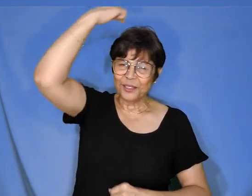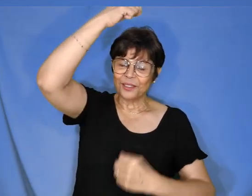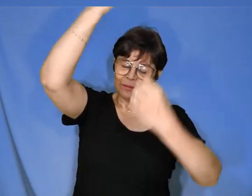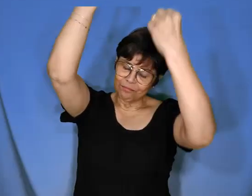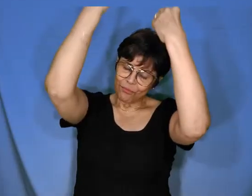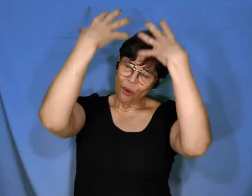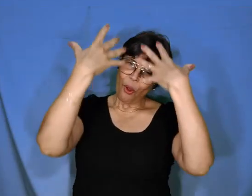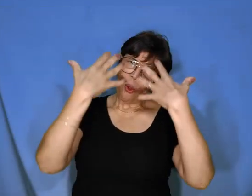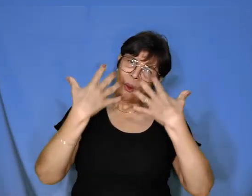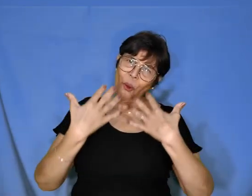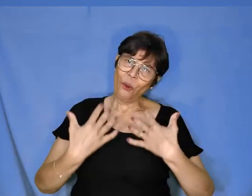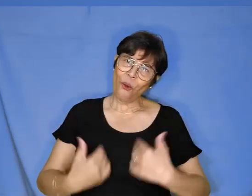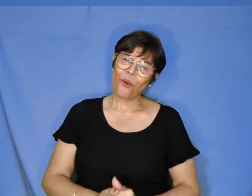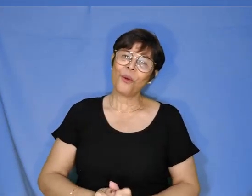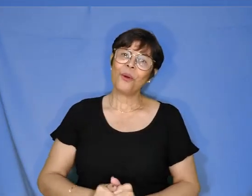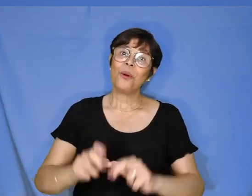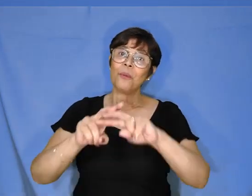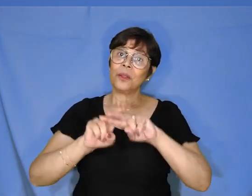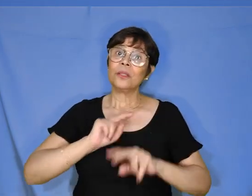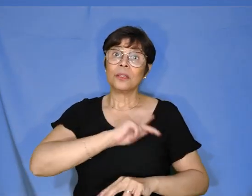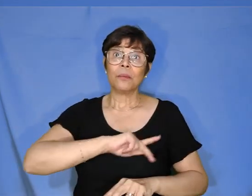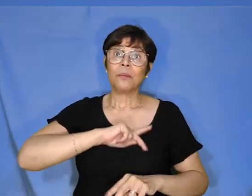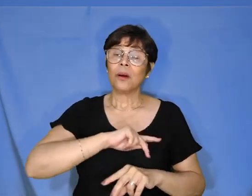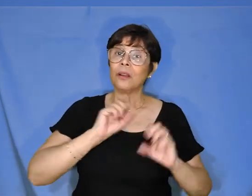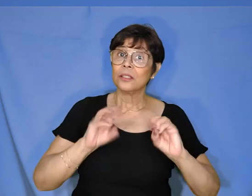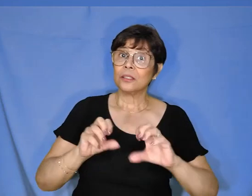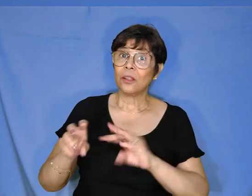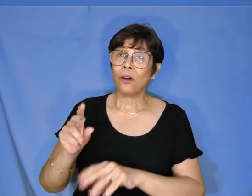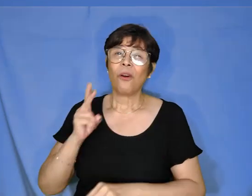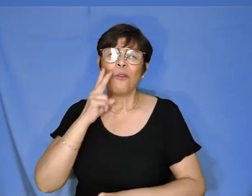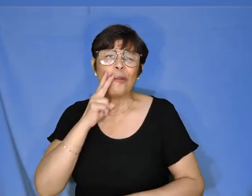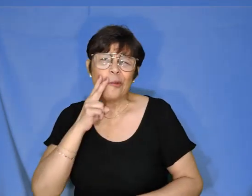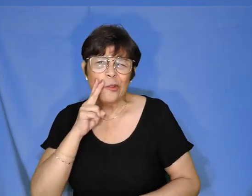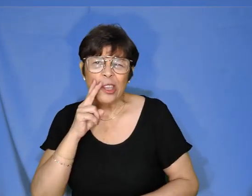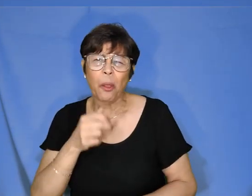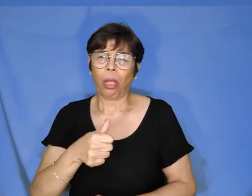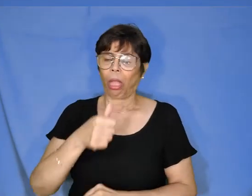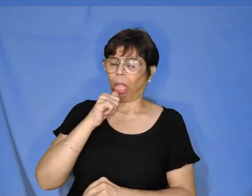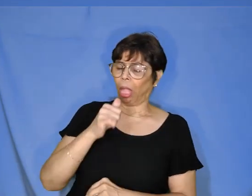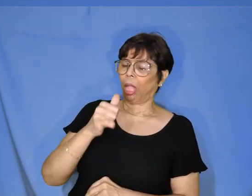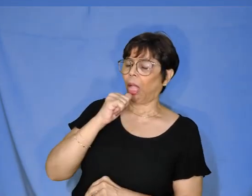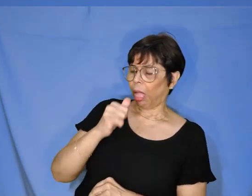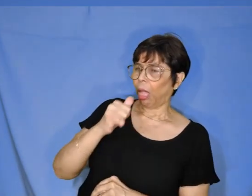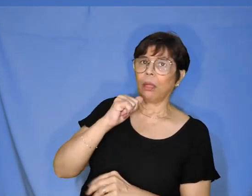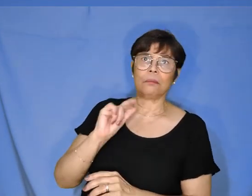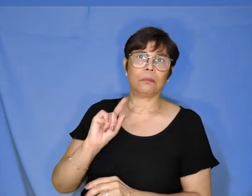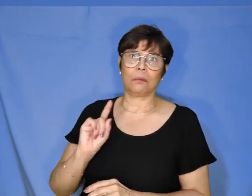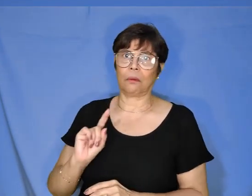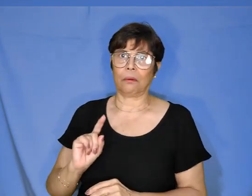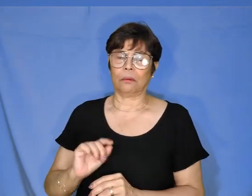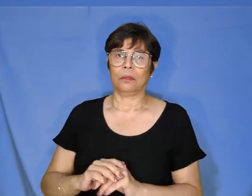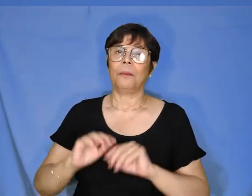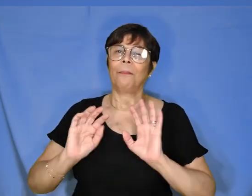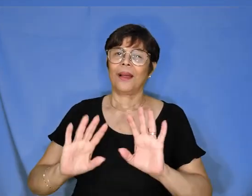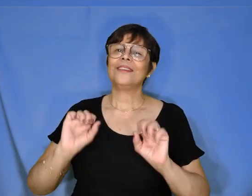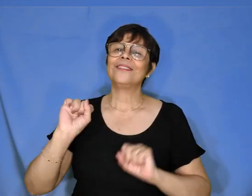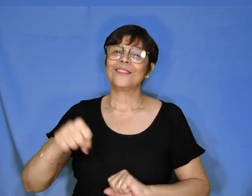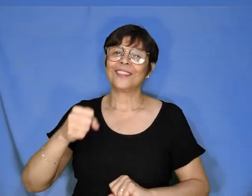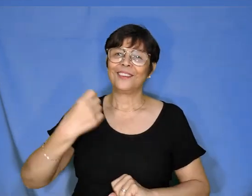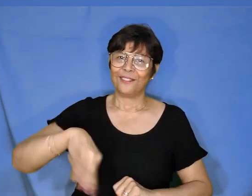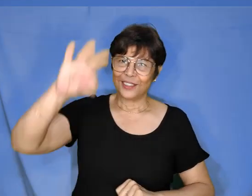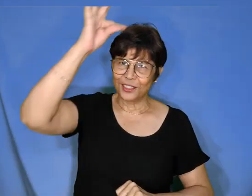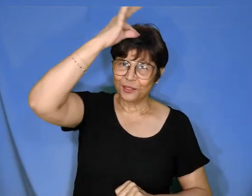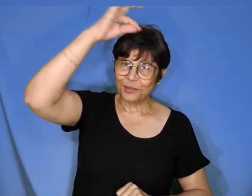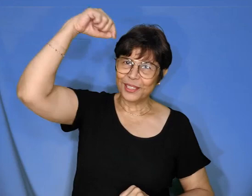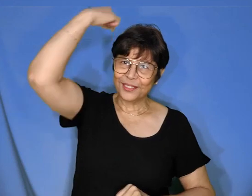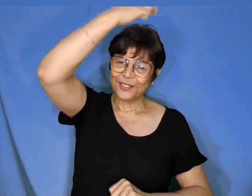vos embriagueis com vinho, no qual há dissolução, mas enchei-vos do Espírito Santo. Versículo 20, dando sempre graças por tudo